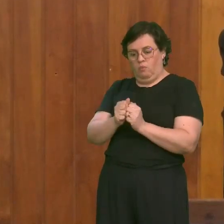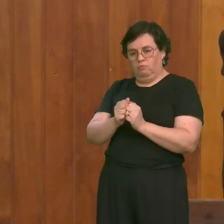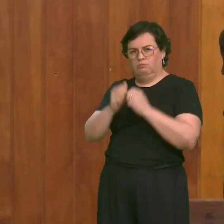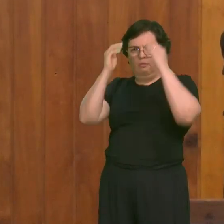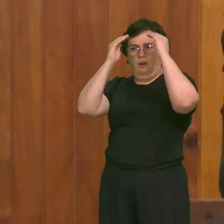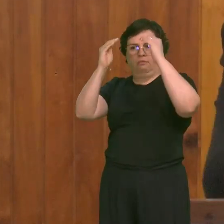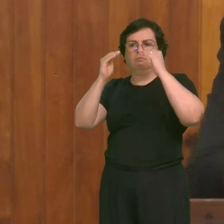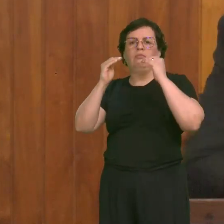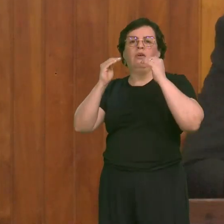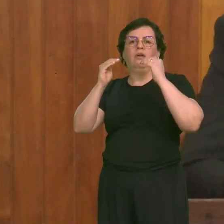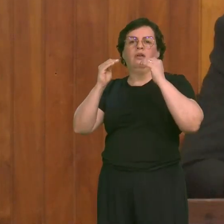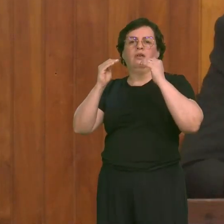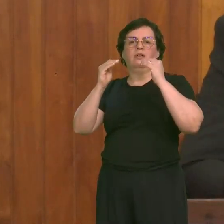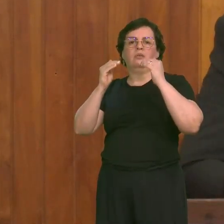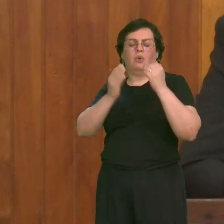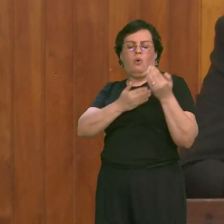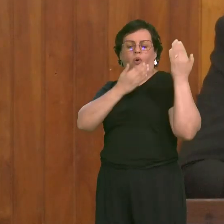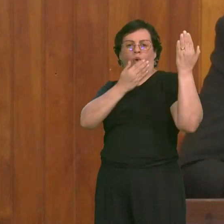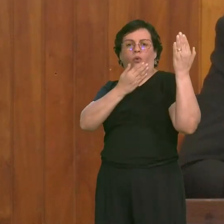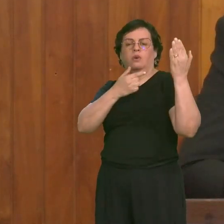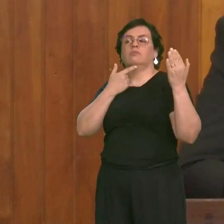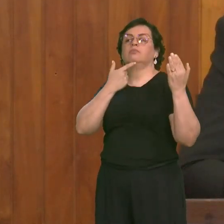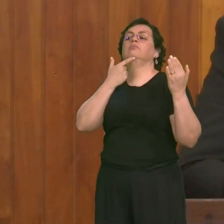honra cabeça erguida